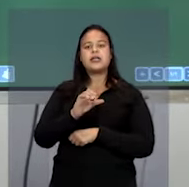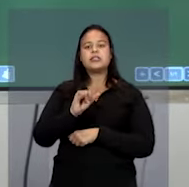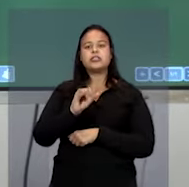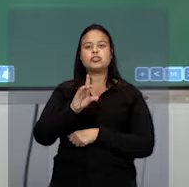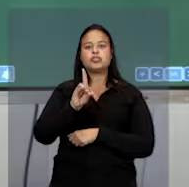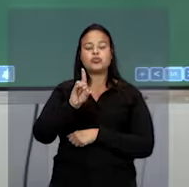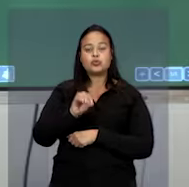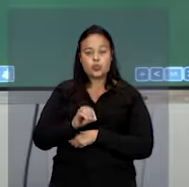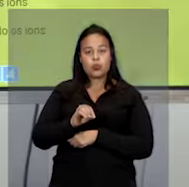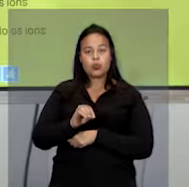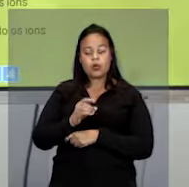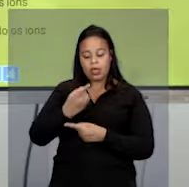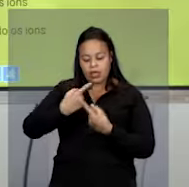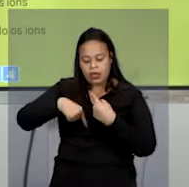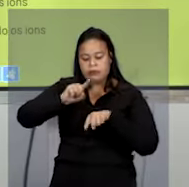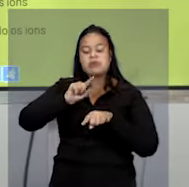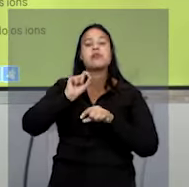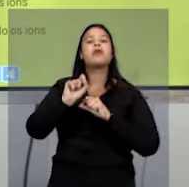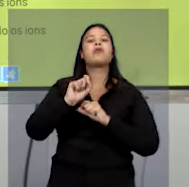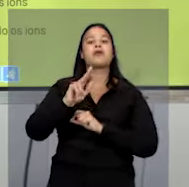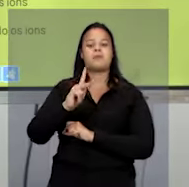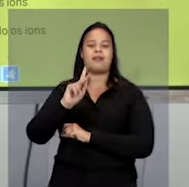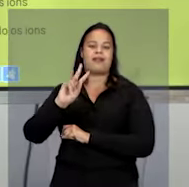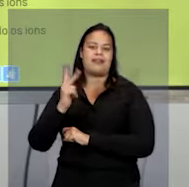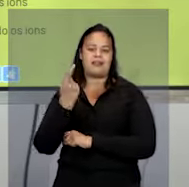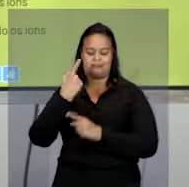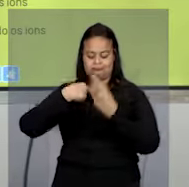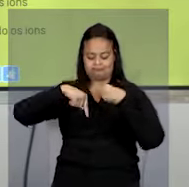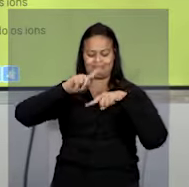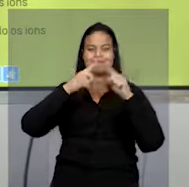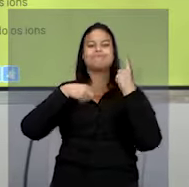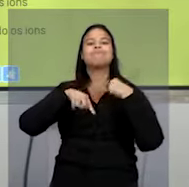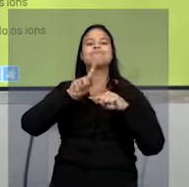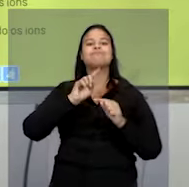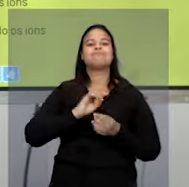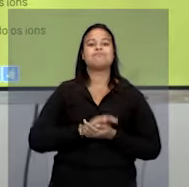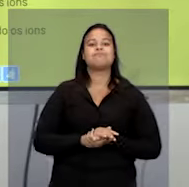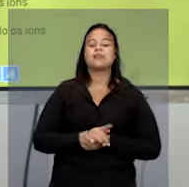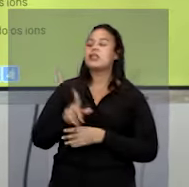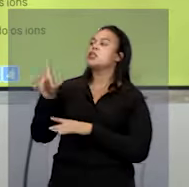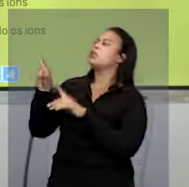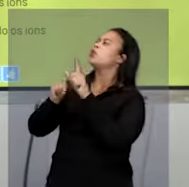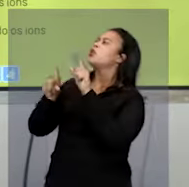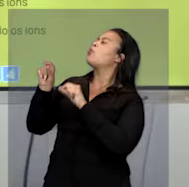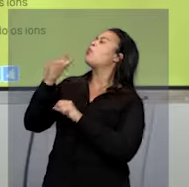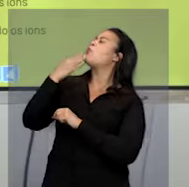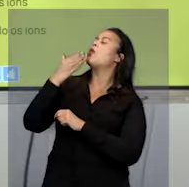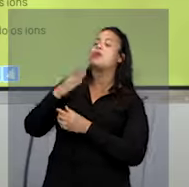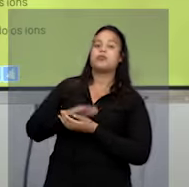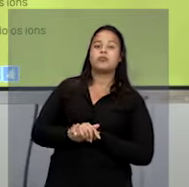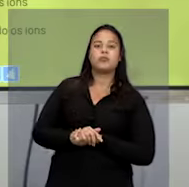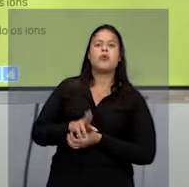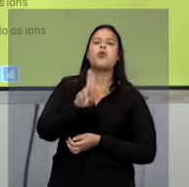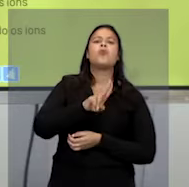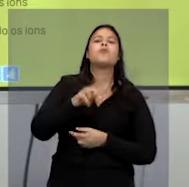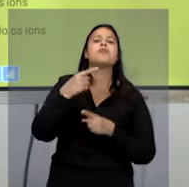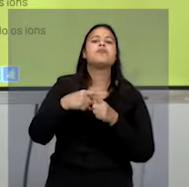pH. E aí nós temos nas nossas opções, por que o carbonato ele é